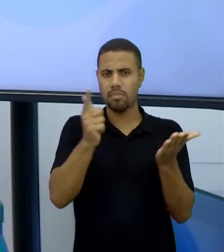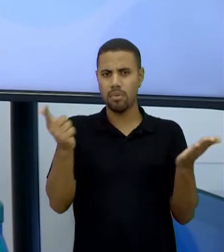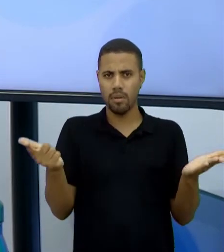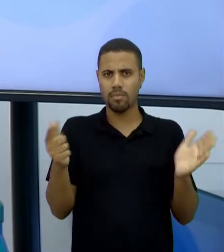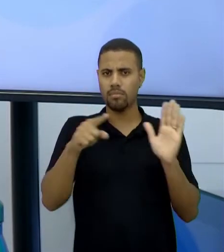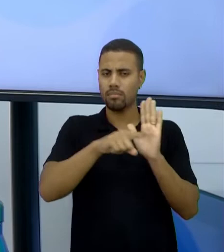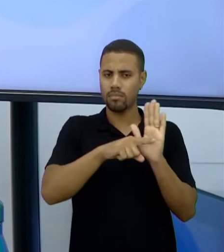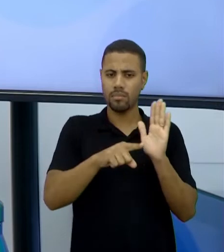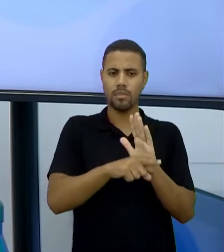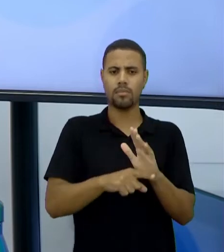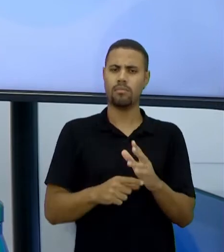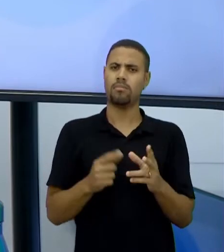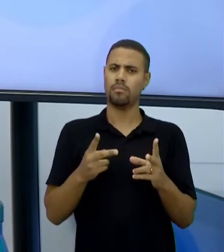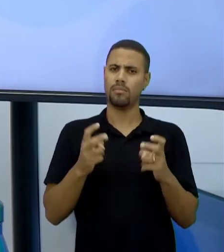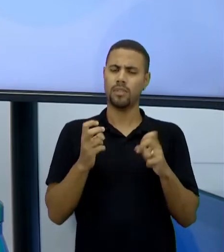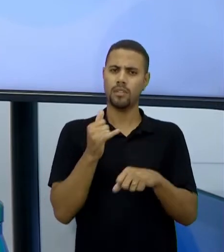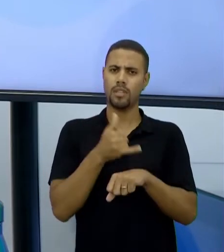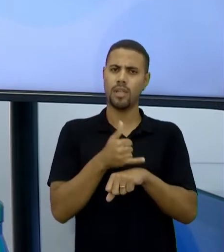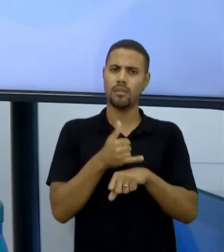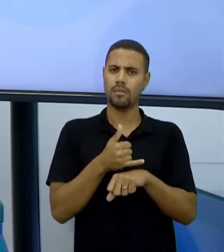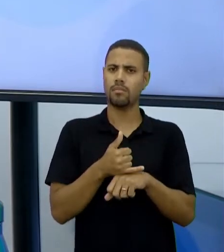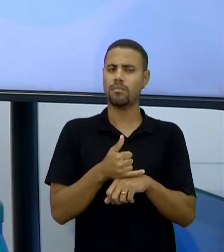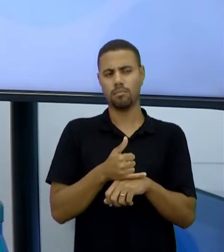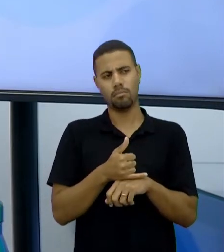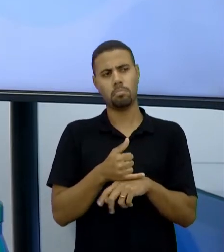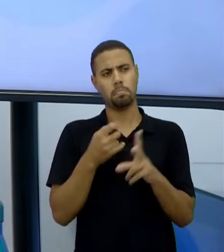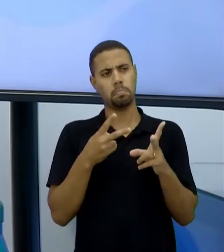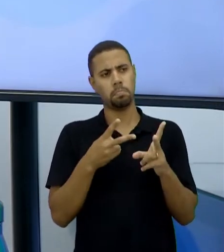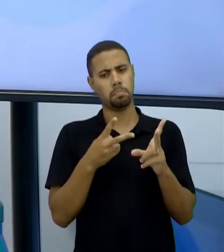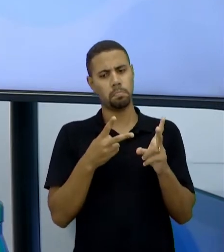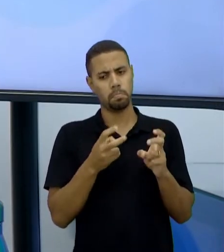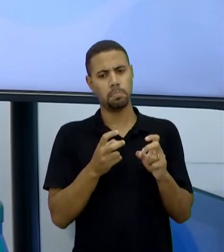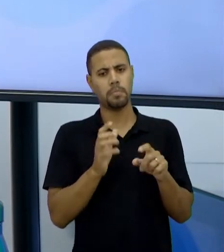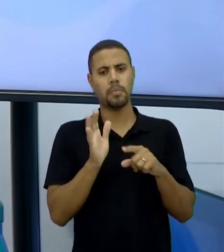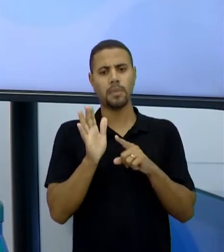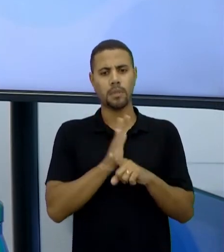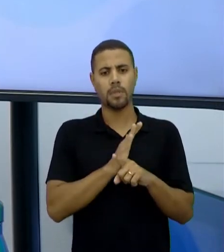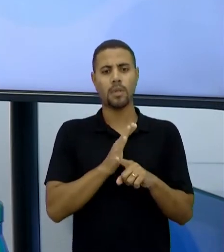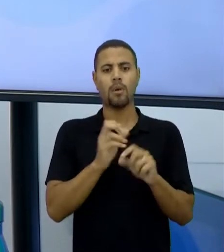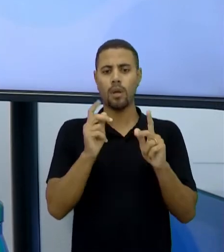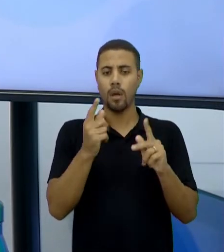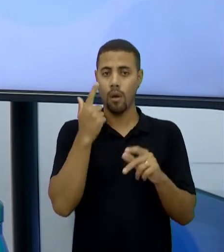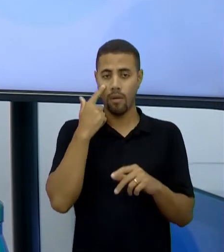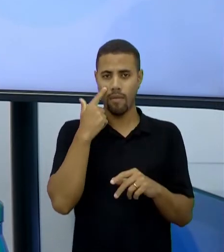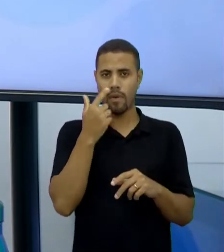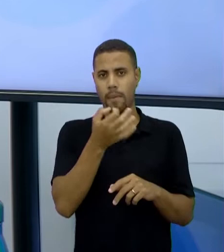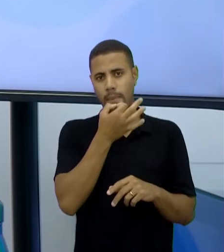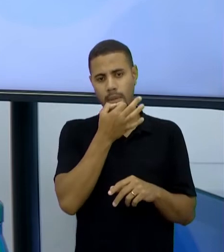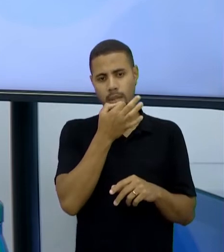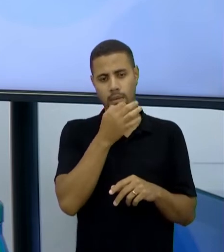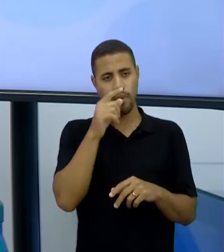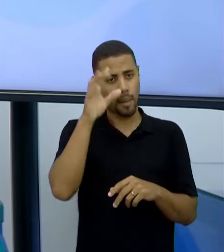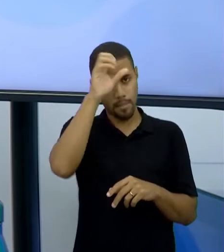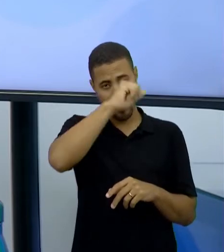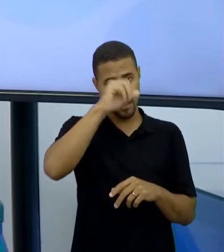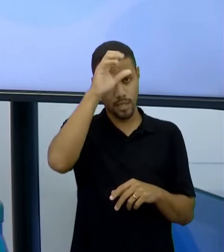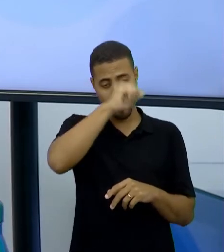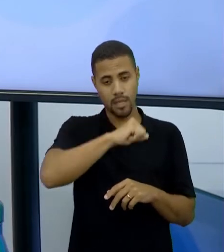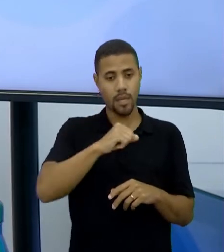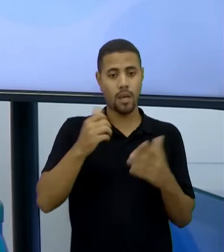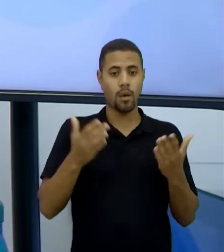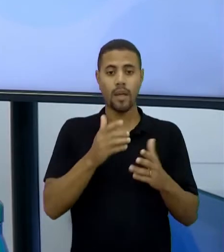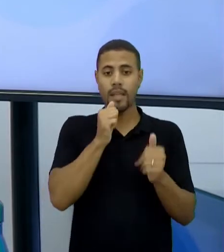E em determinado momento a chefe dele fala assim, tá bom, eu vou te dar aí uma tarefa, vamos ver se você aprende alguma coisa. Você